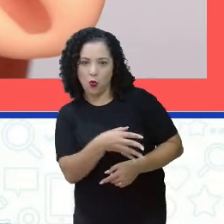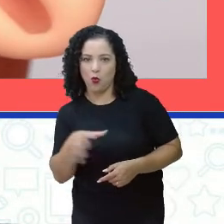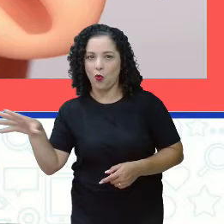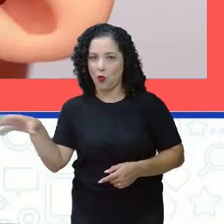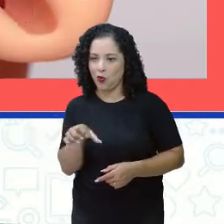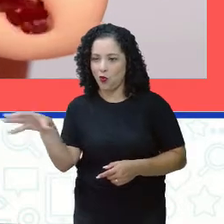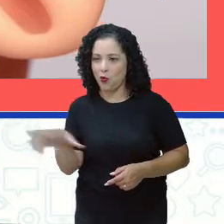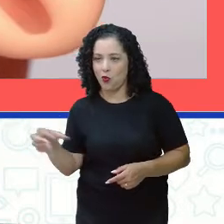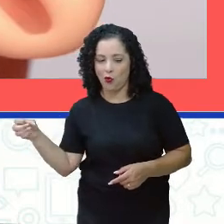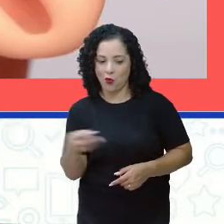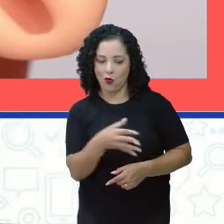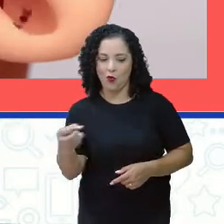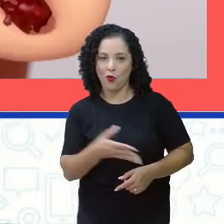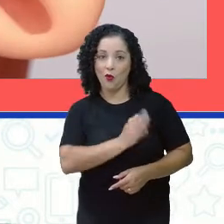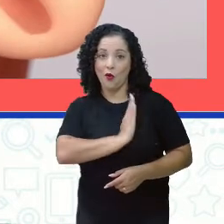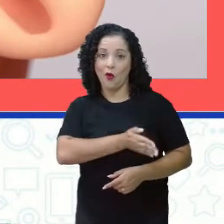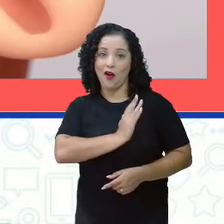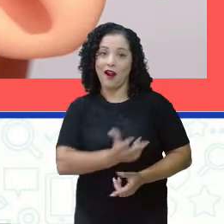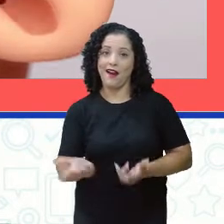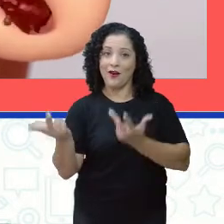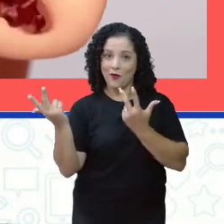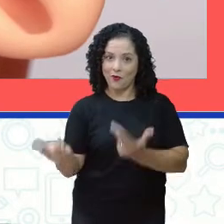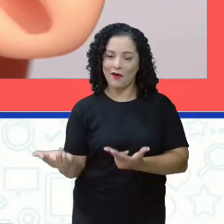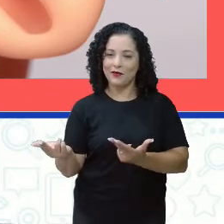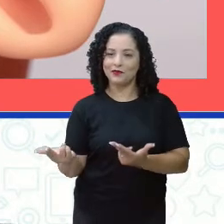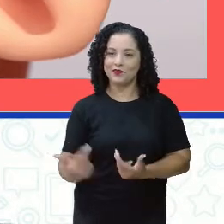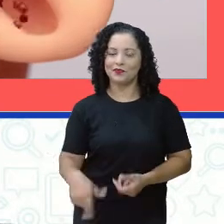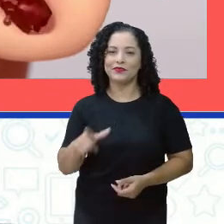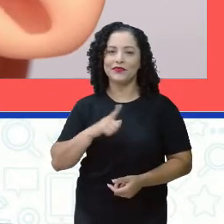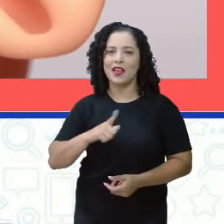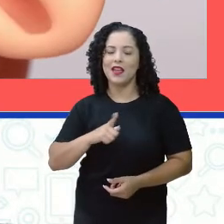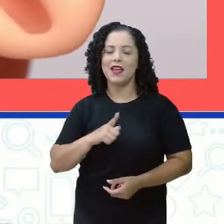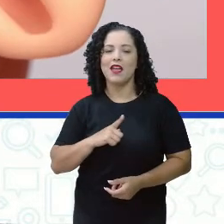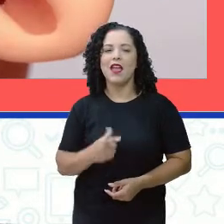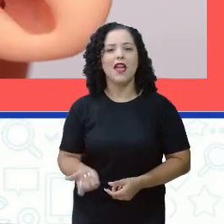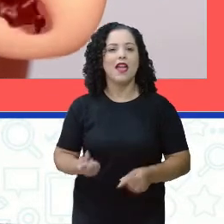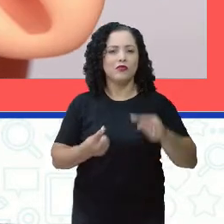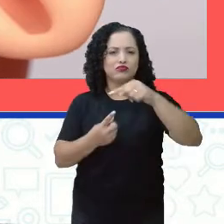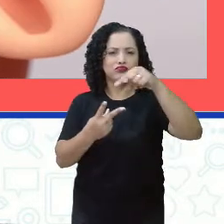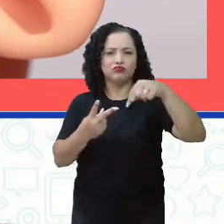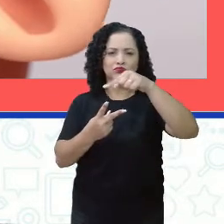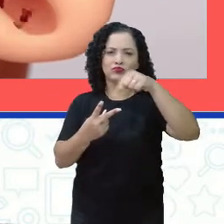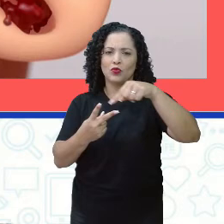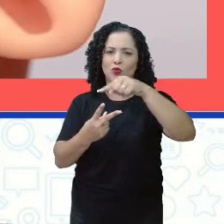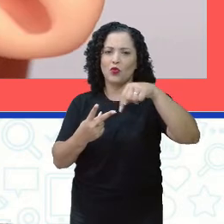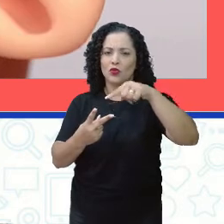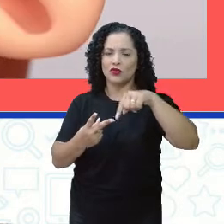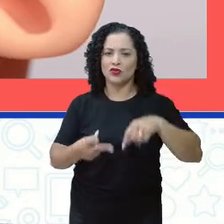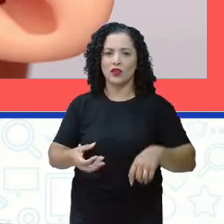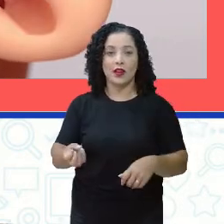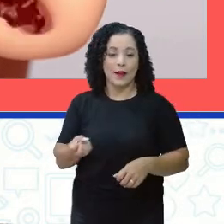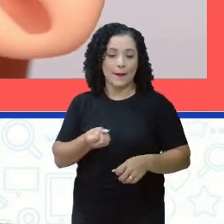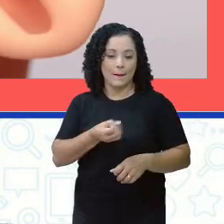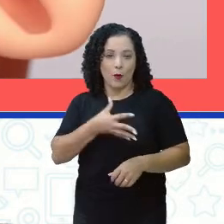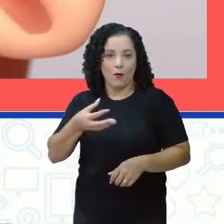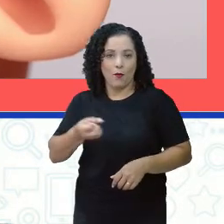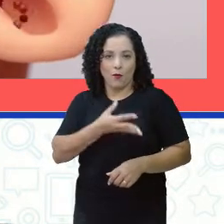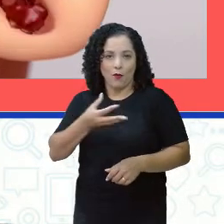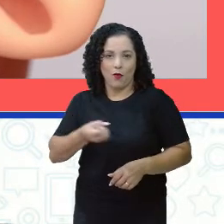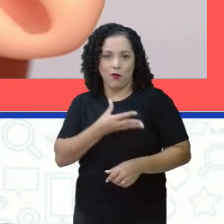também que essa bomba é uma bomba dupla, né? Vamos ver por que eu estou dizendo que é uma bomba dupla. Porque agora eu quero